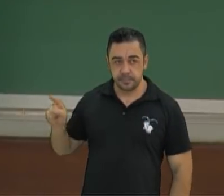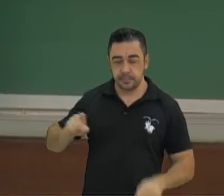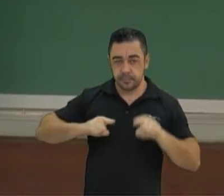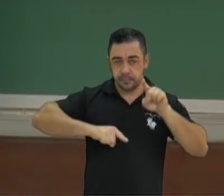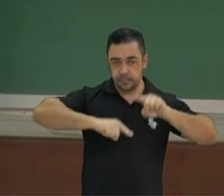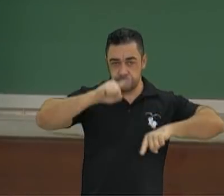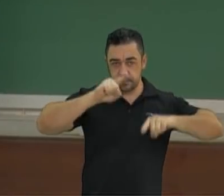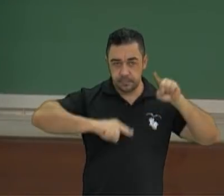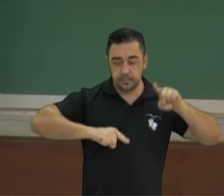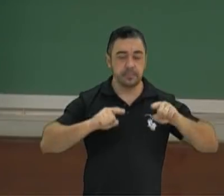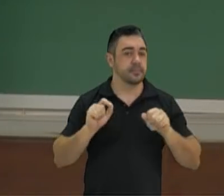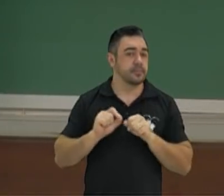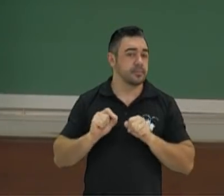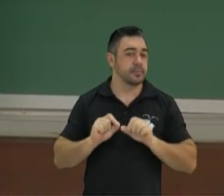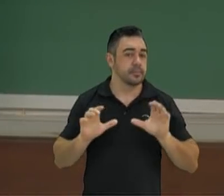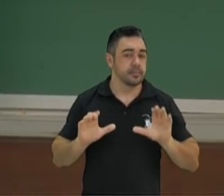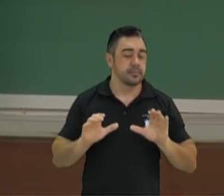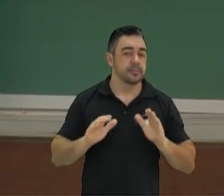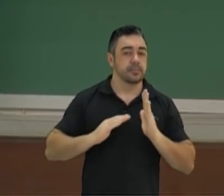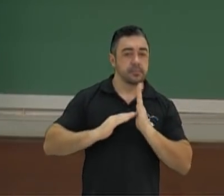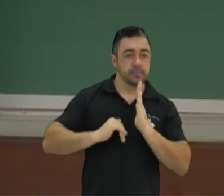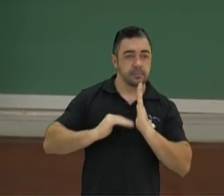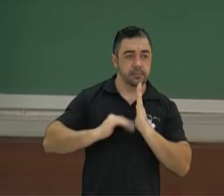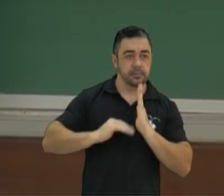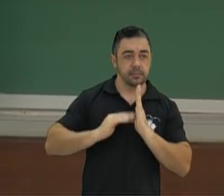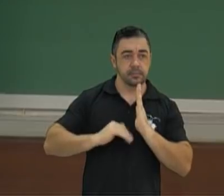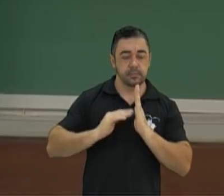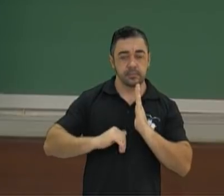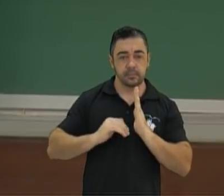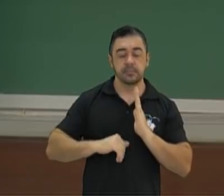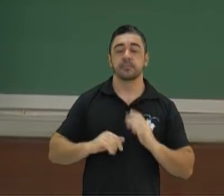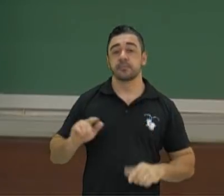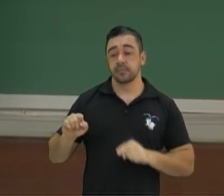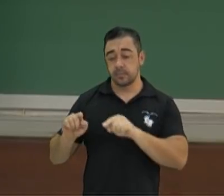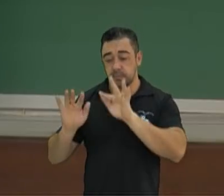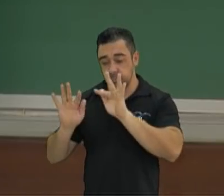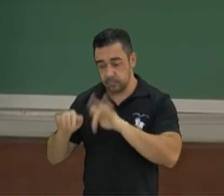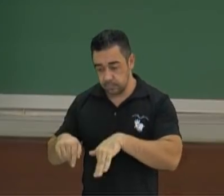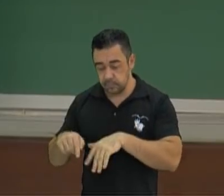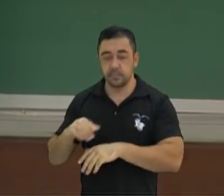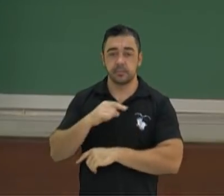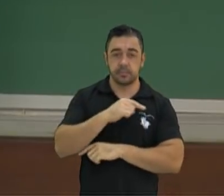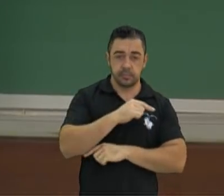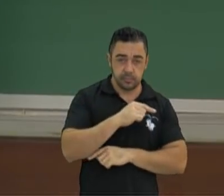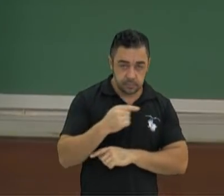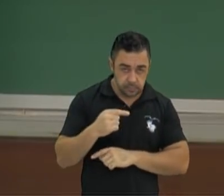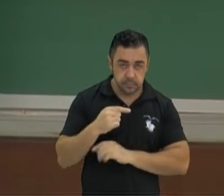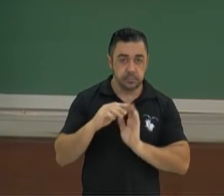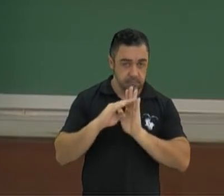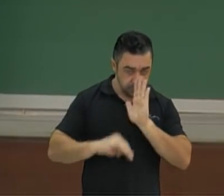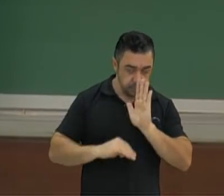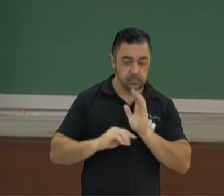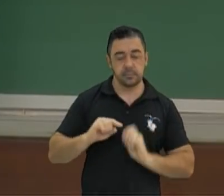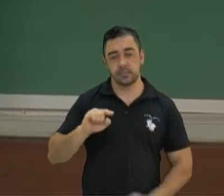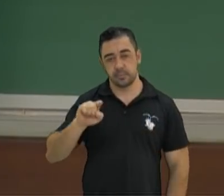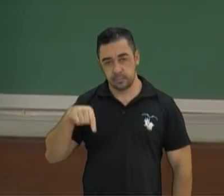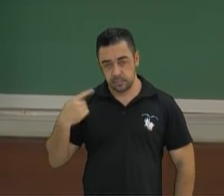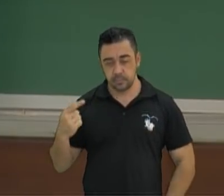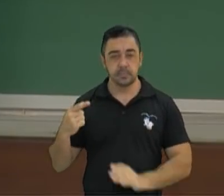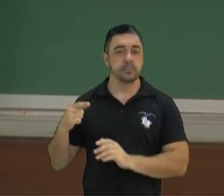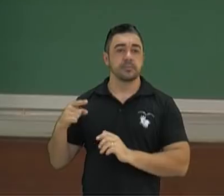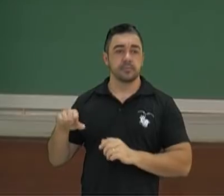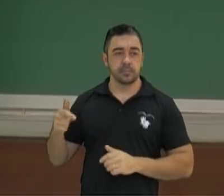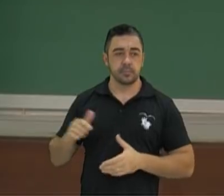variação, nós vamos fazer a subtração da temperatura final menos a temperatura